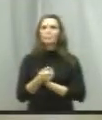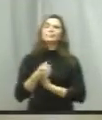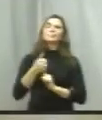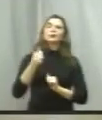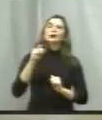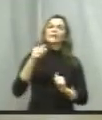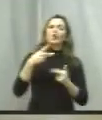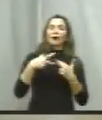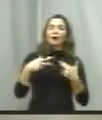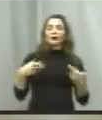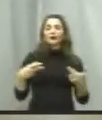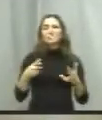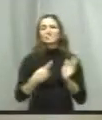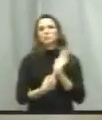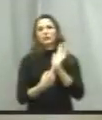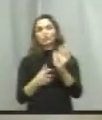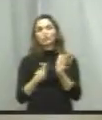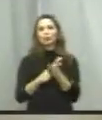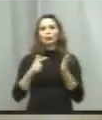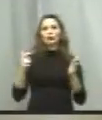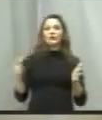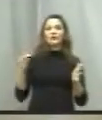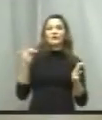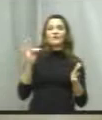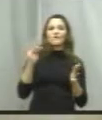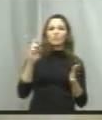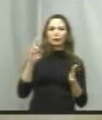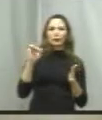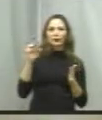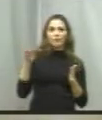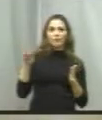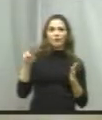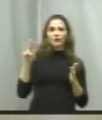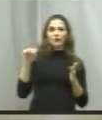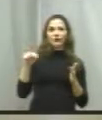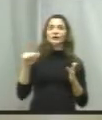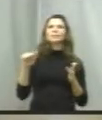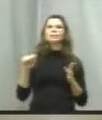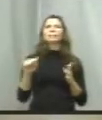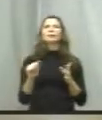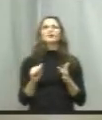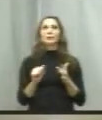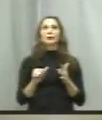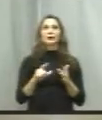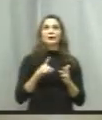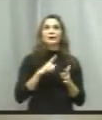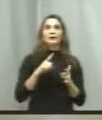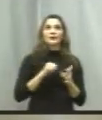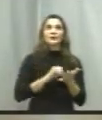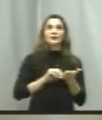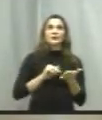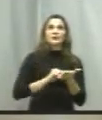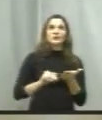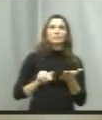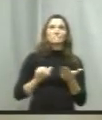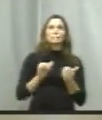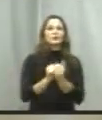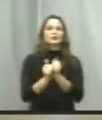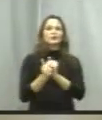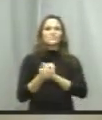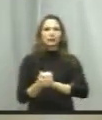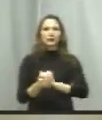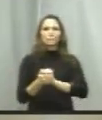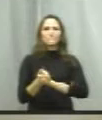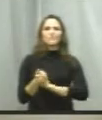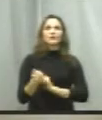e no Imparcial, sobre o corte de 40% pode ser feito na Secretaria de Esporte.